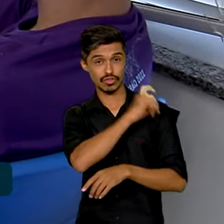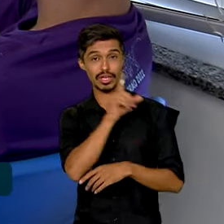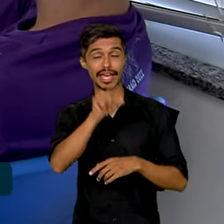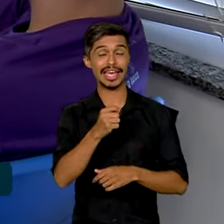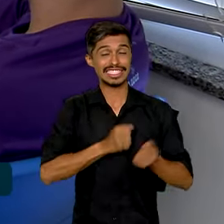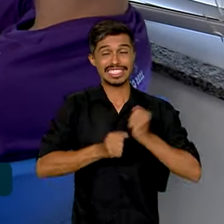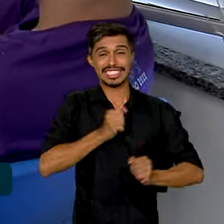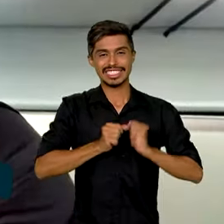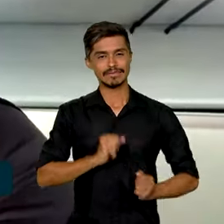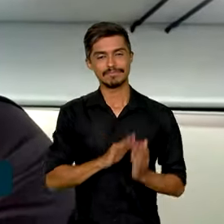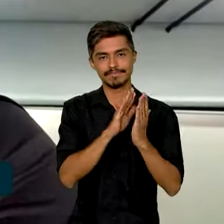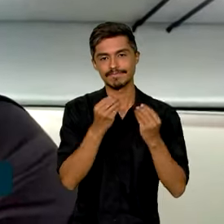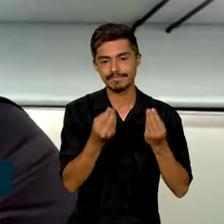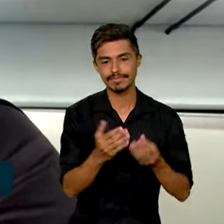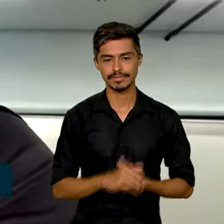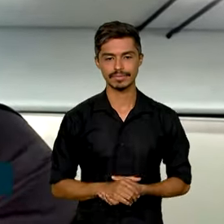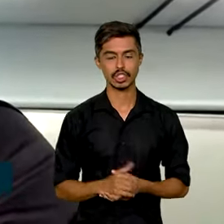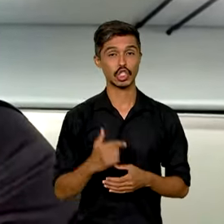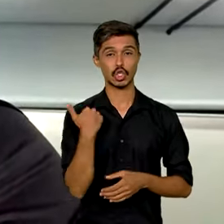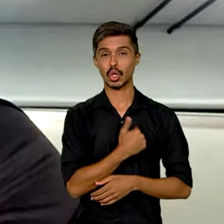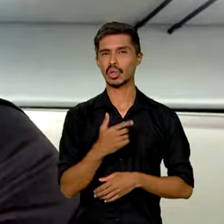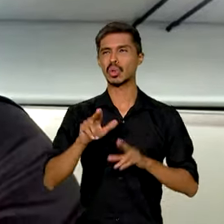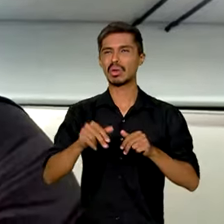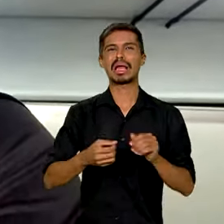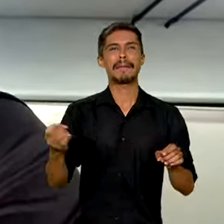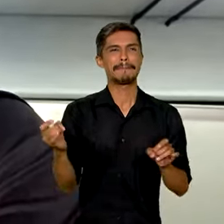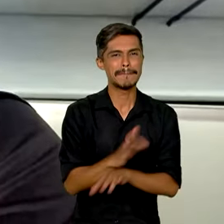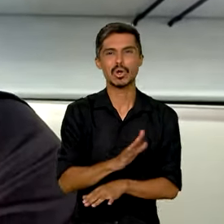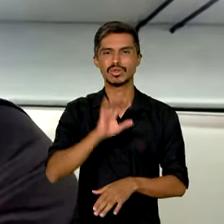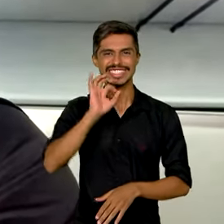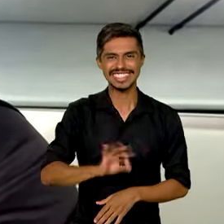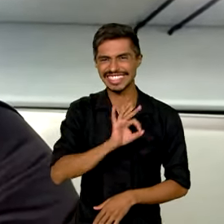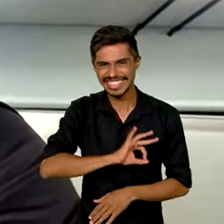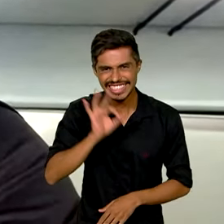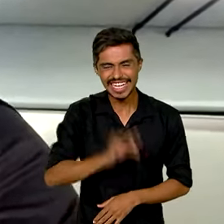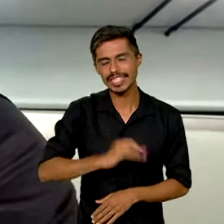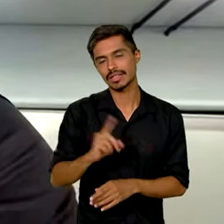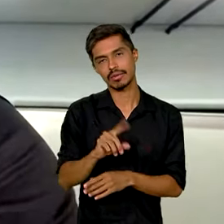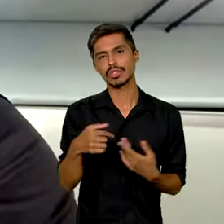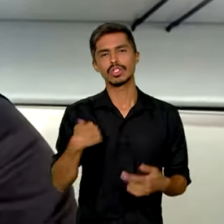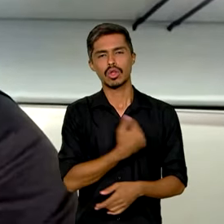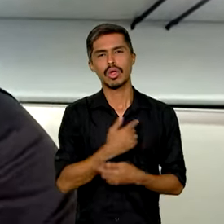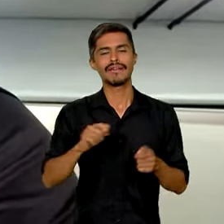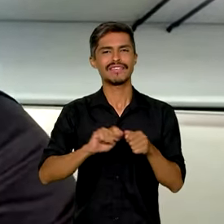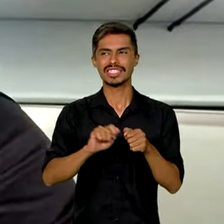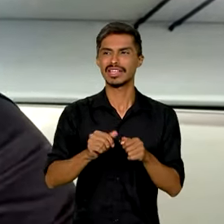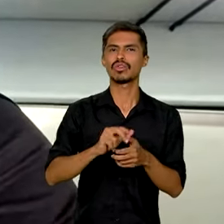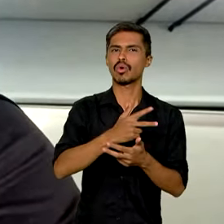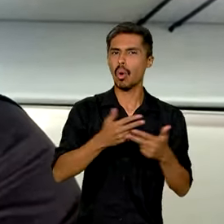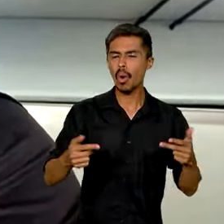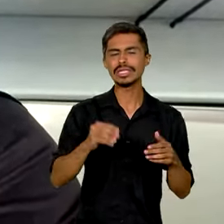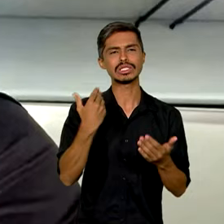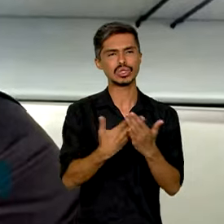com a ansiedade. A gente nunca acha que está preparado, né? A gente passa o ano todo estudando, ralando, entregando, abrindo mão de fazer uma série de outras coisas pessoais